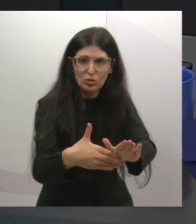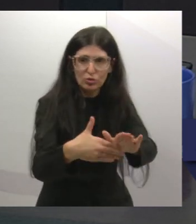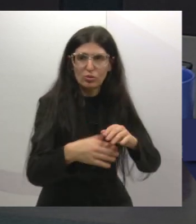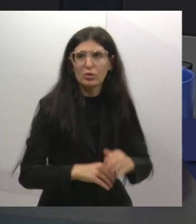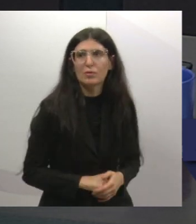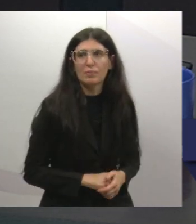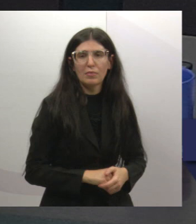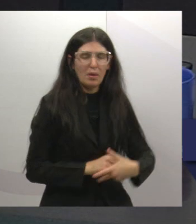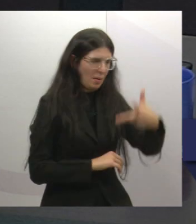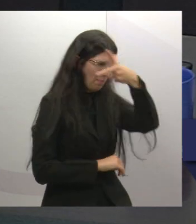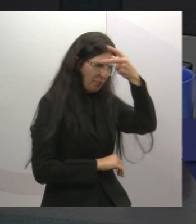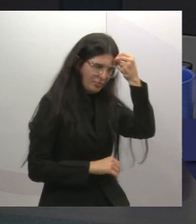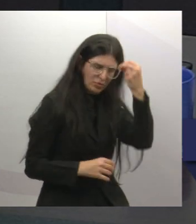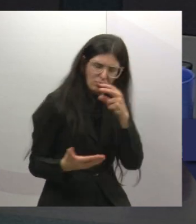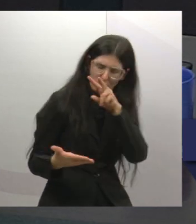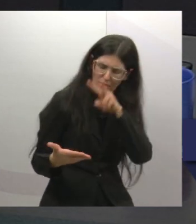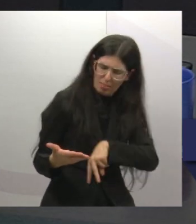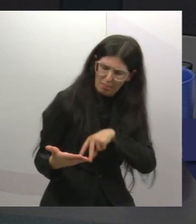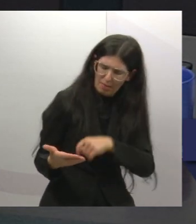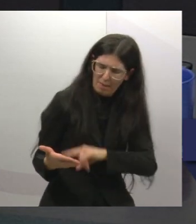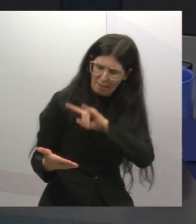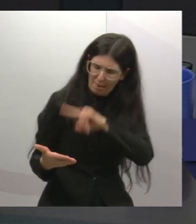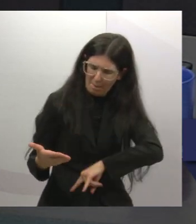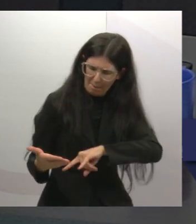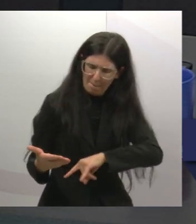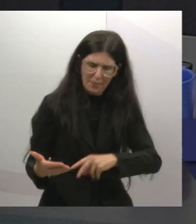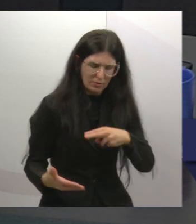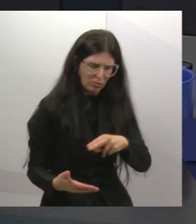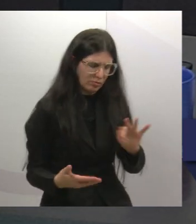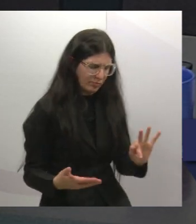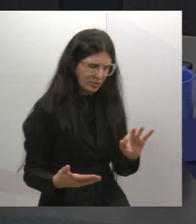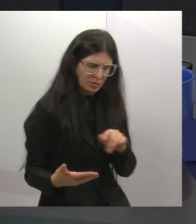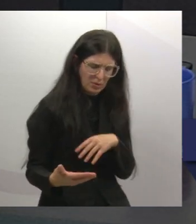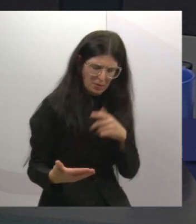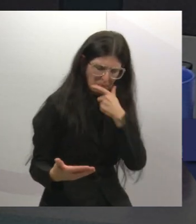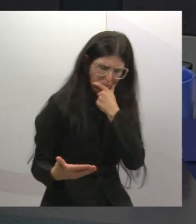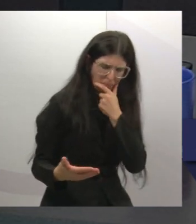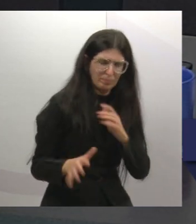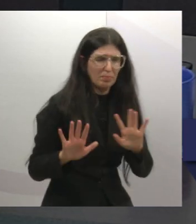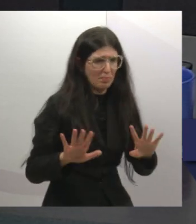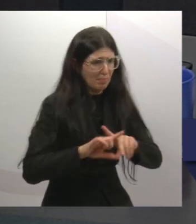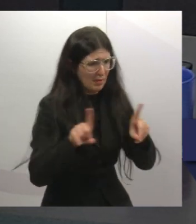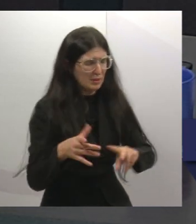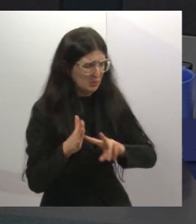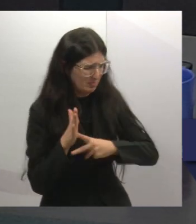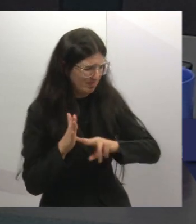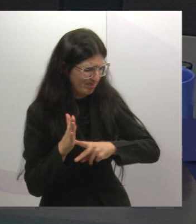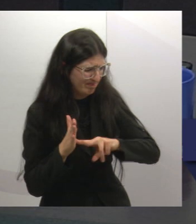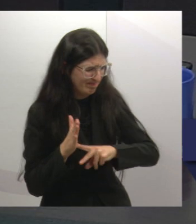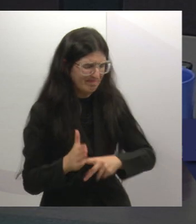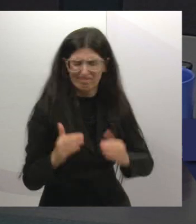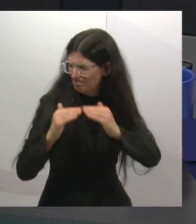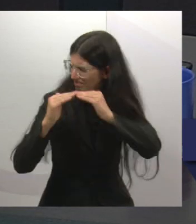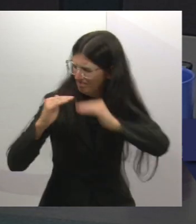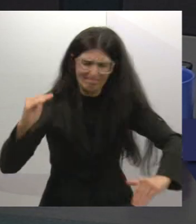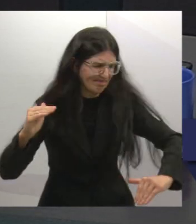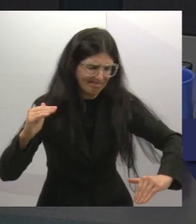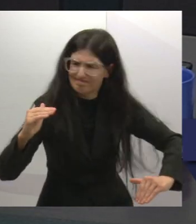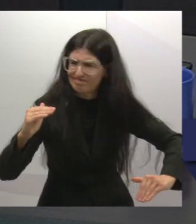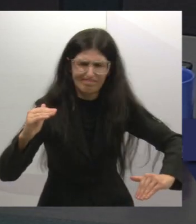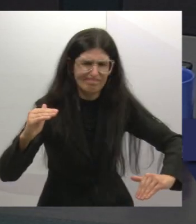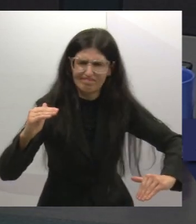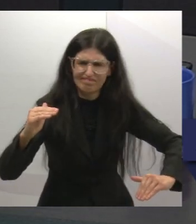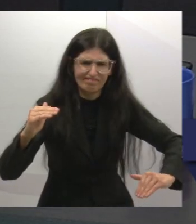uma nota fiscal, há um desconforto entre o sindicato com os servidores e